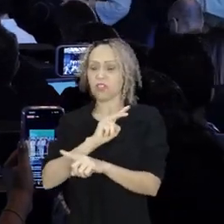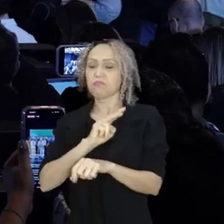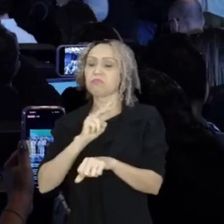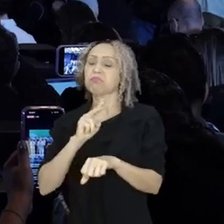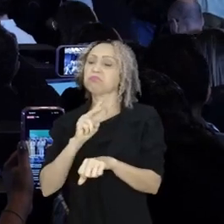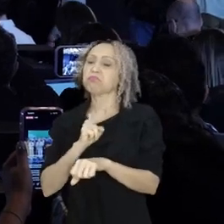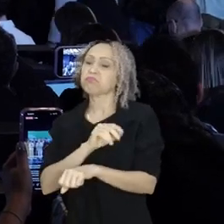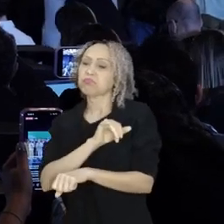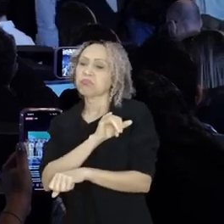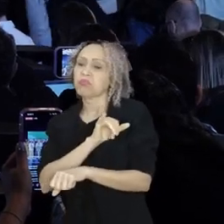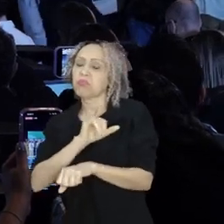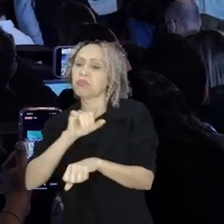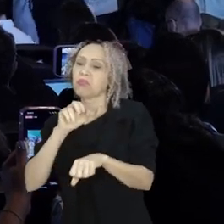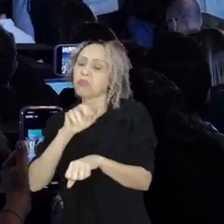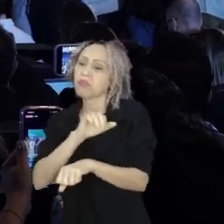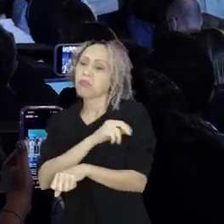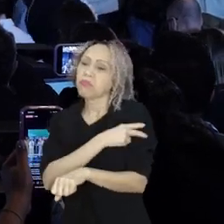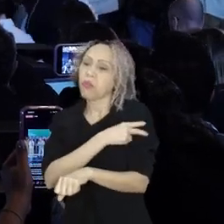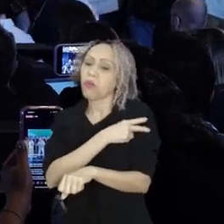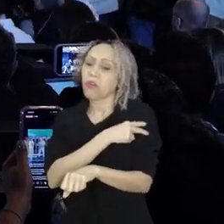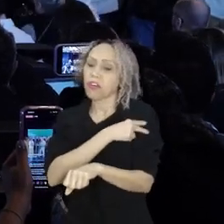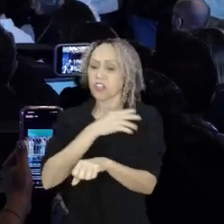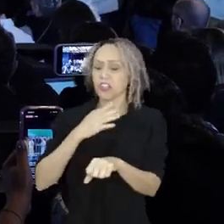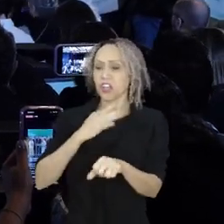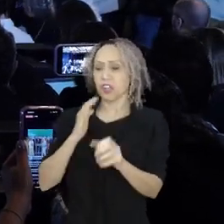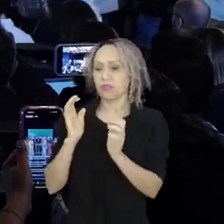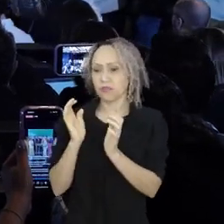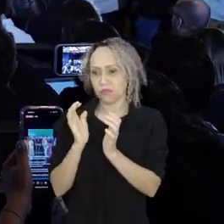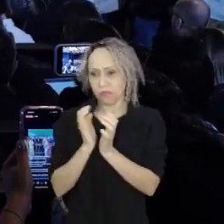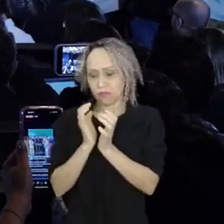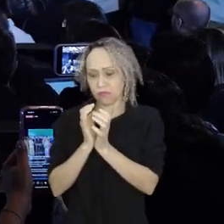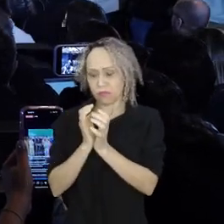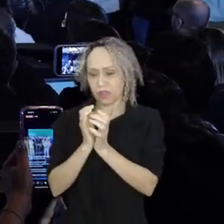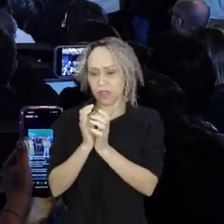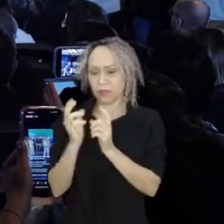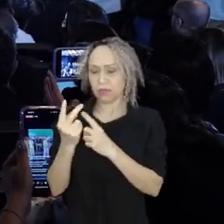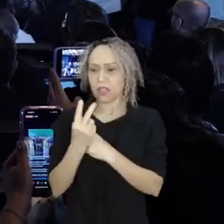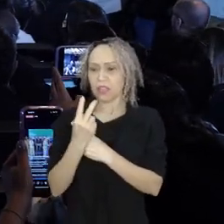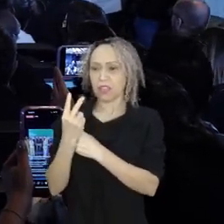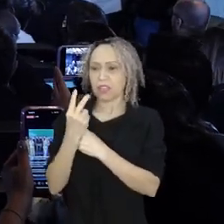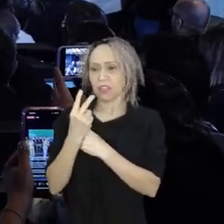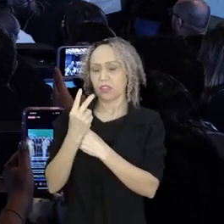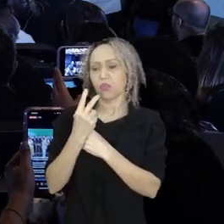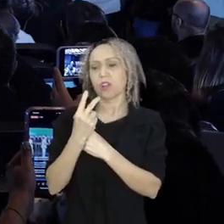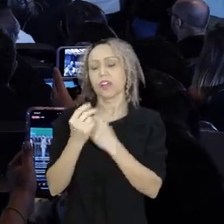do Gabinete de Segurança Institucional. Cadê o general?